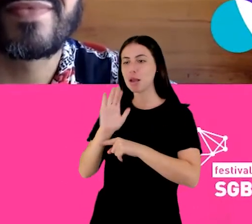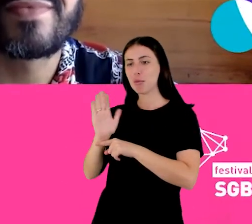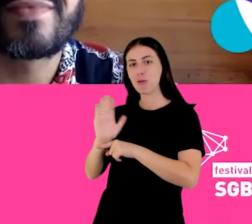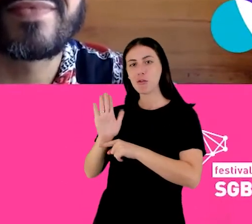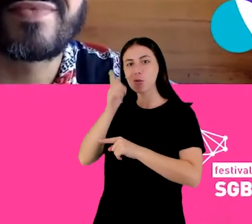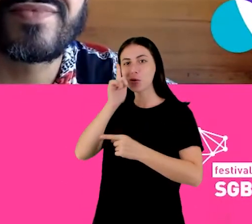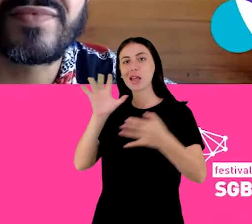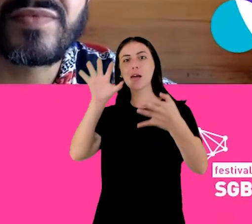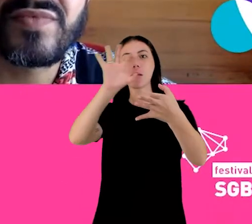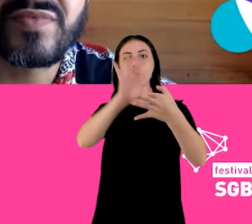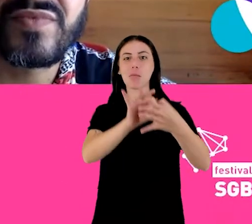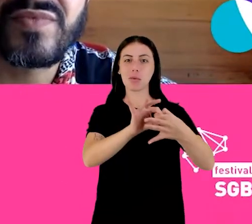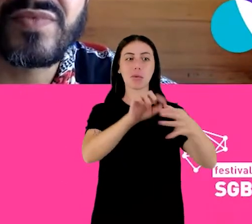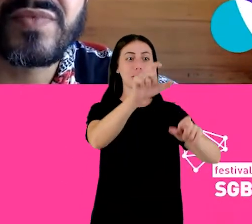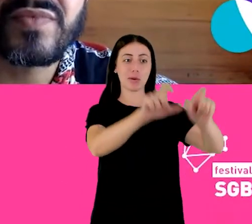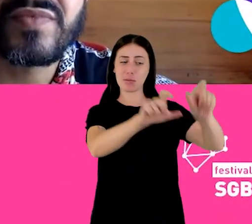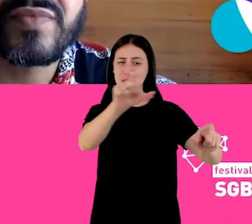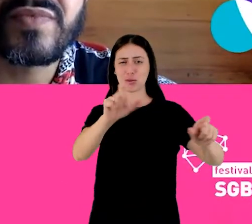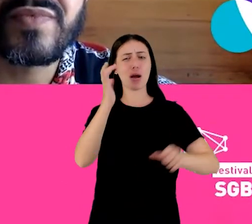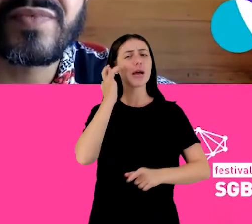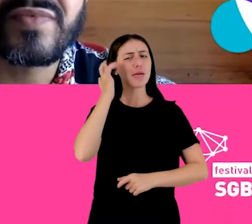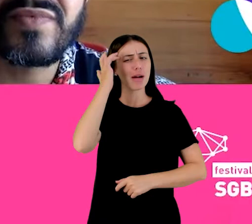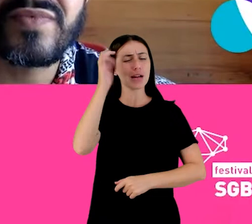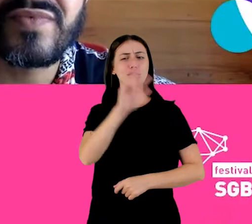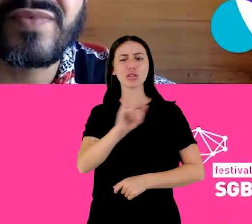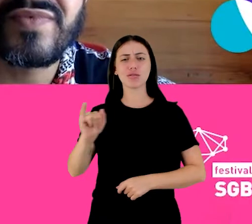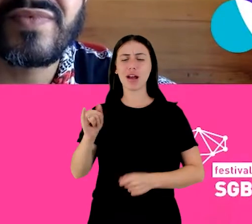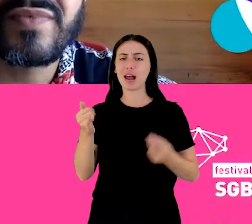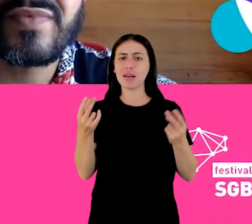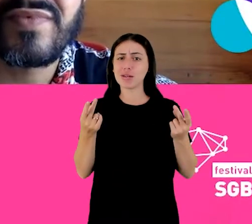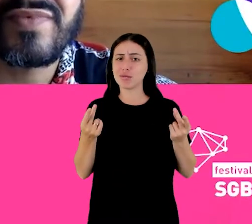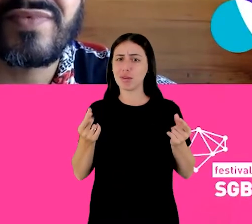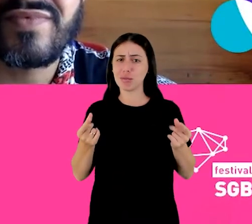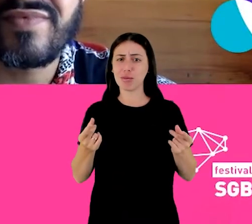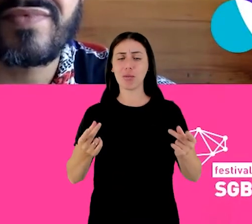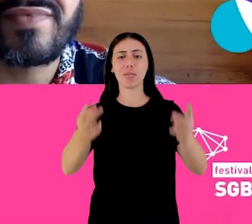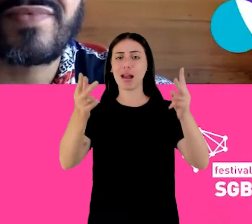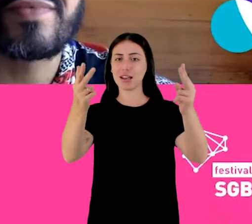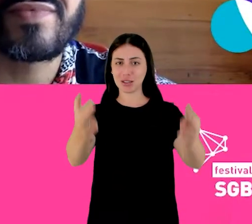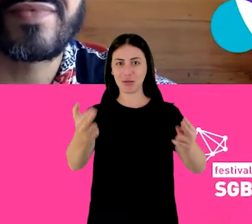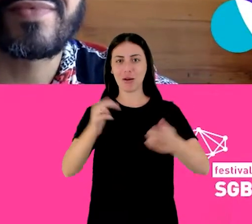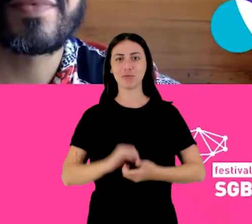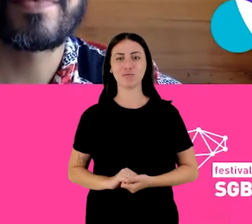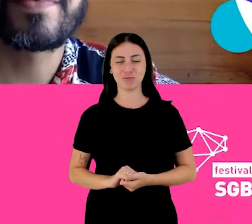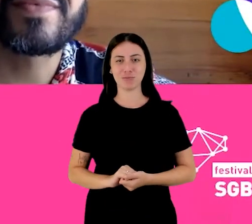você precisa elaborar isso. Então, esse encontro que o cinema promove, e eu acho que isso vai ser eterno,